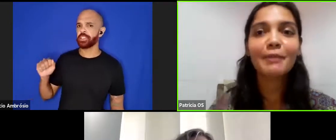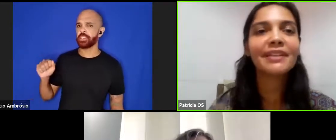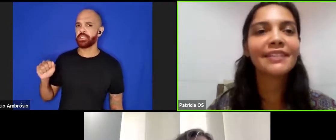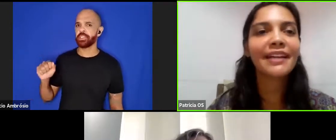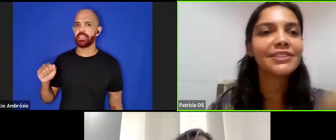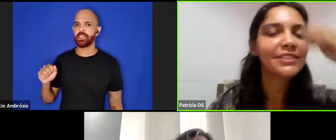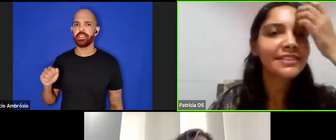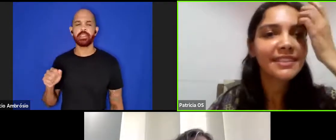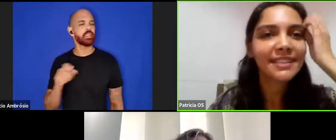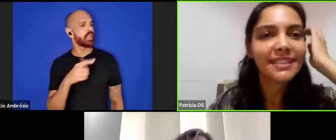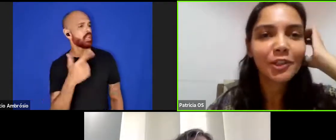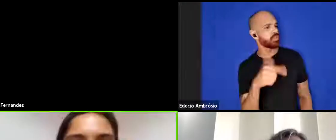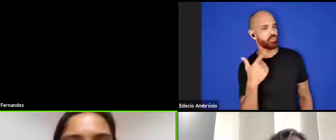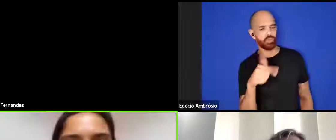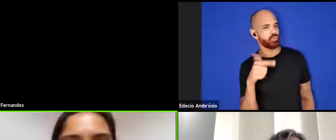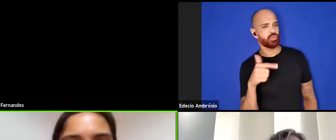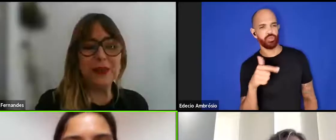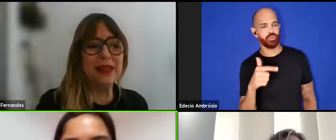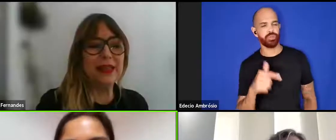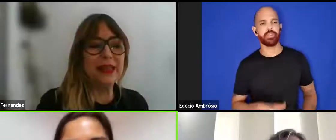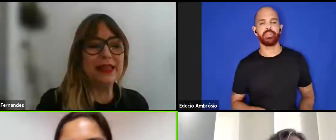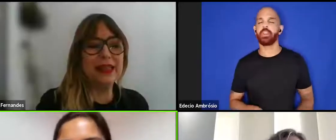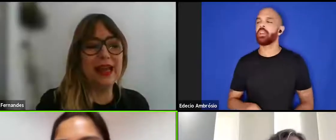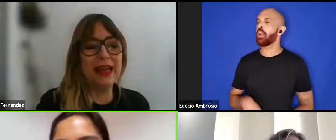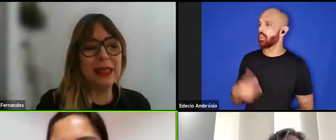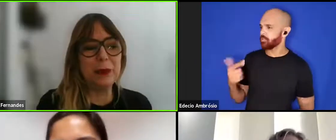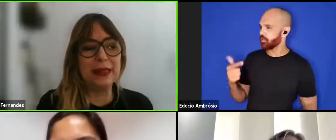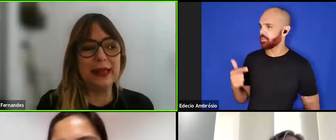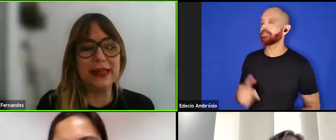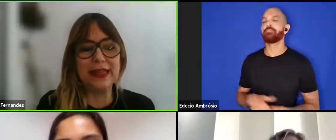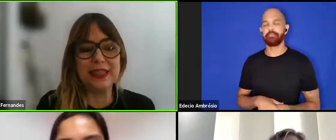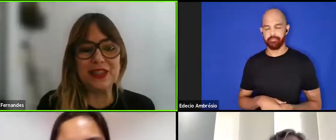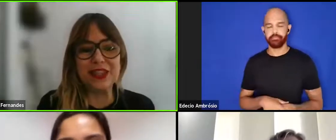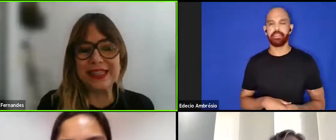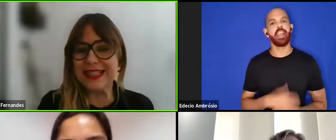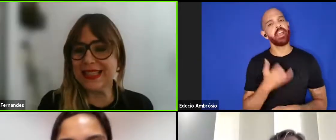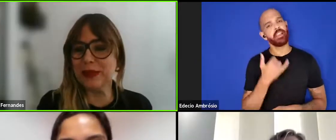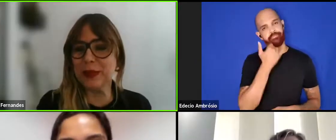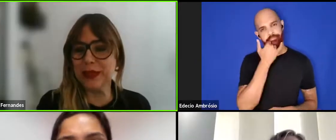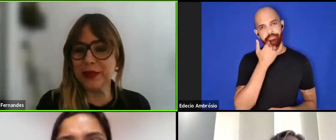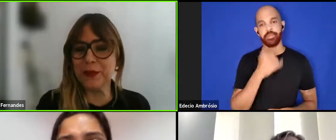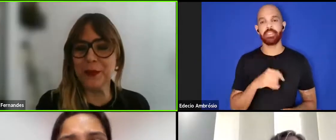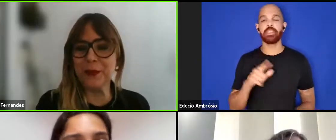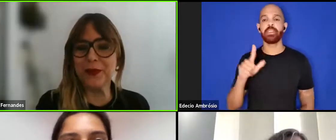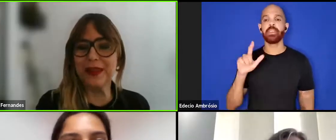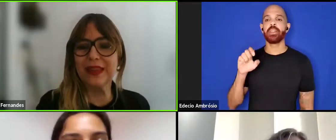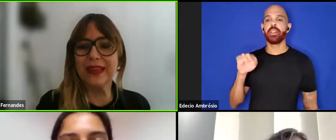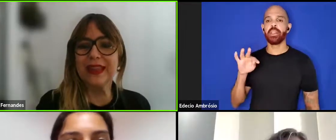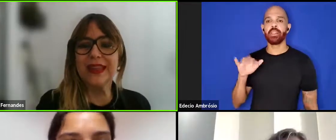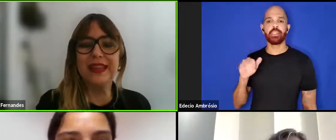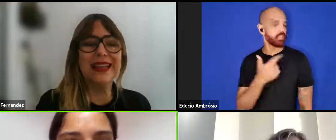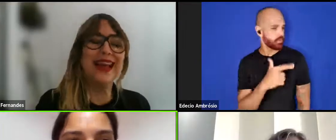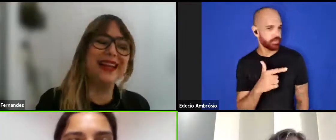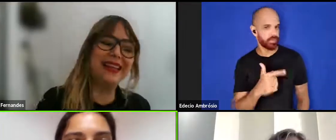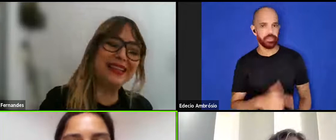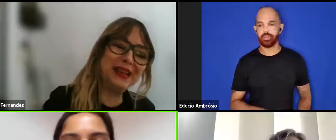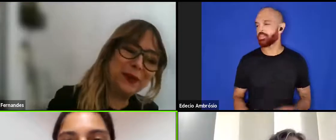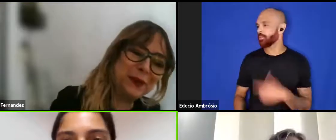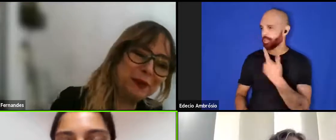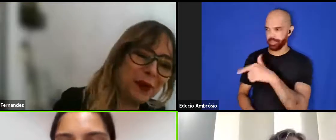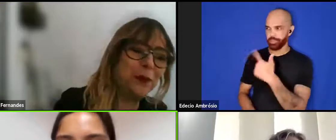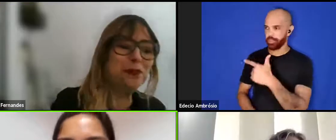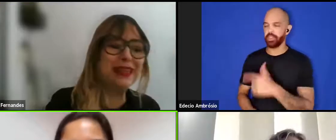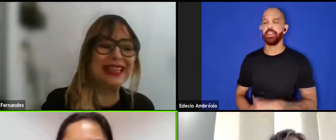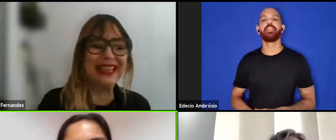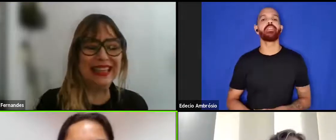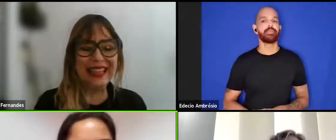Ela não está presente. Ah, não. Pode não. Estar presente. Tá, que pena. E Letícia, também não? Também não. Ah, então,